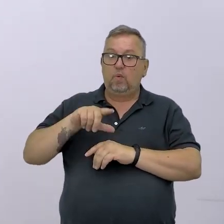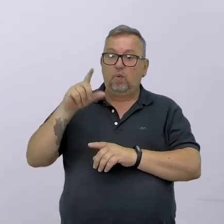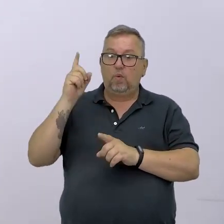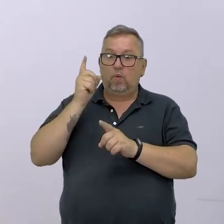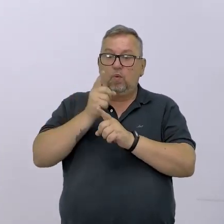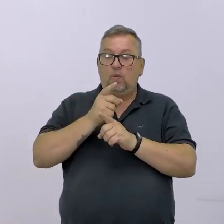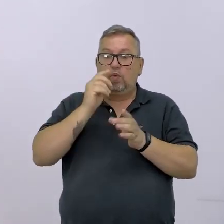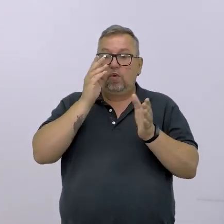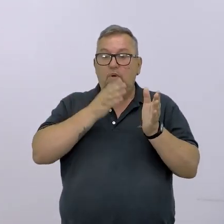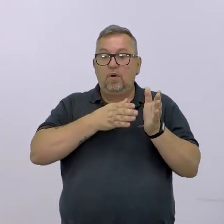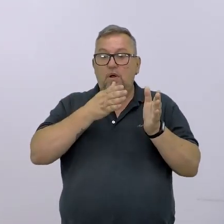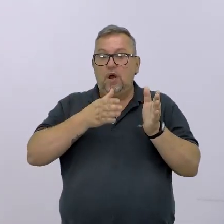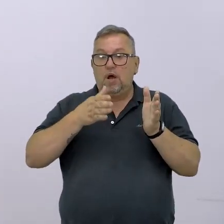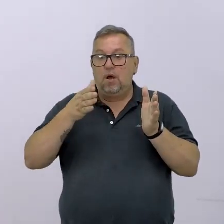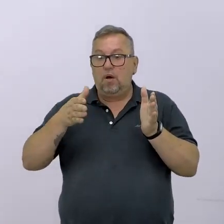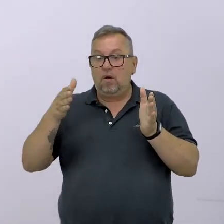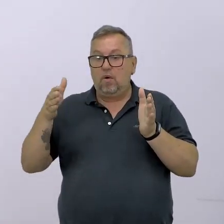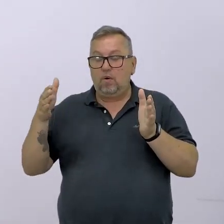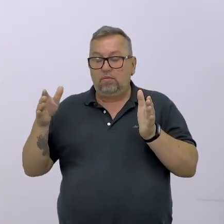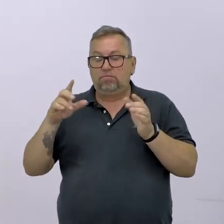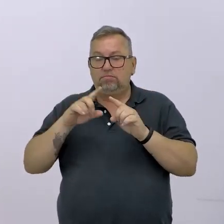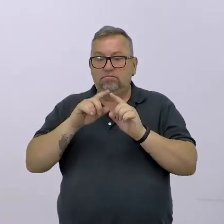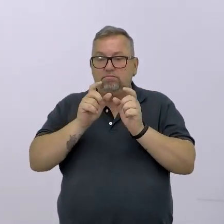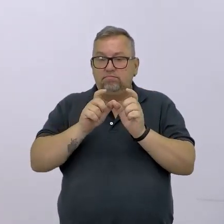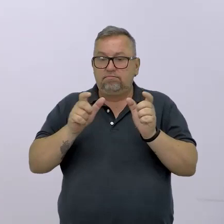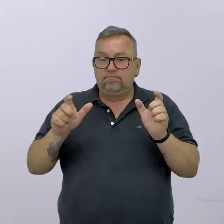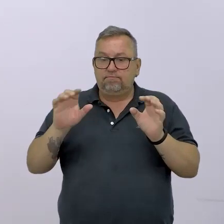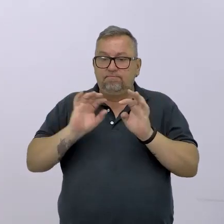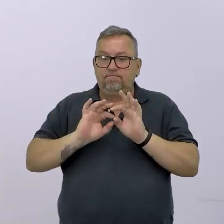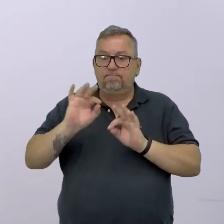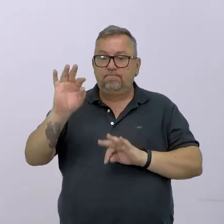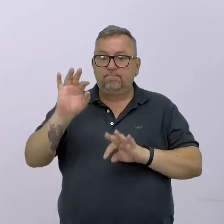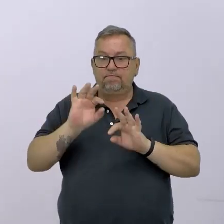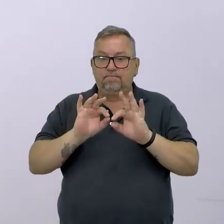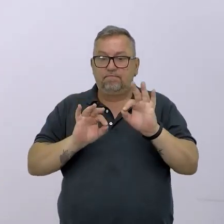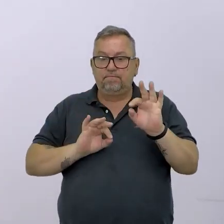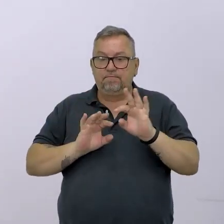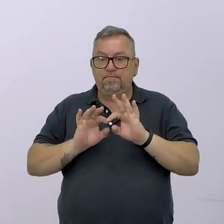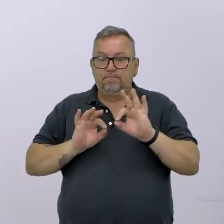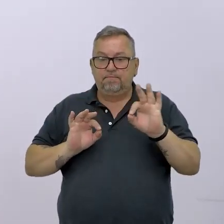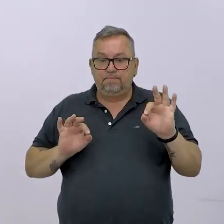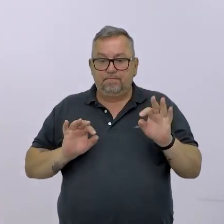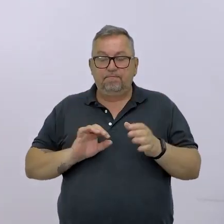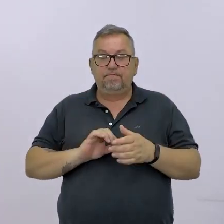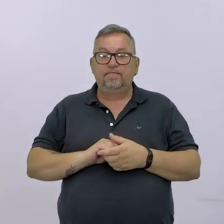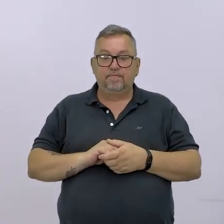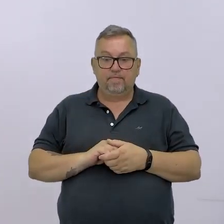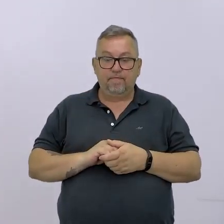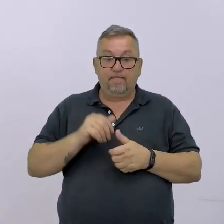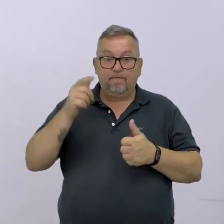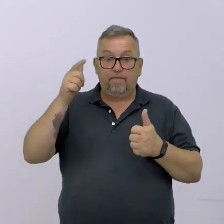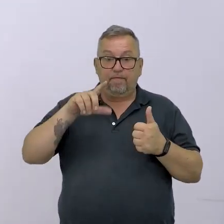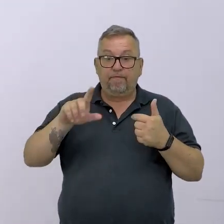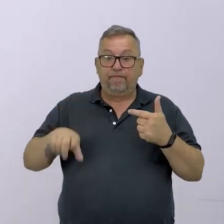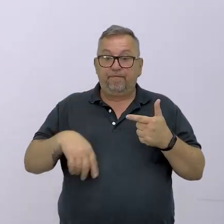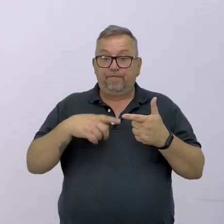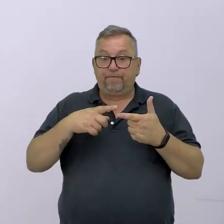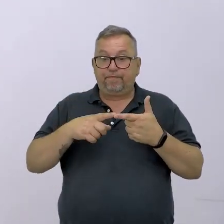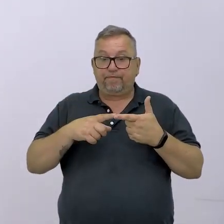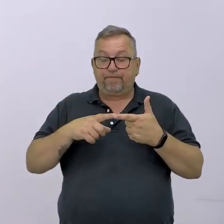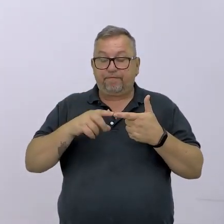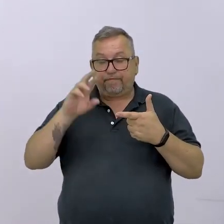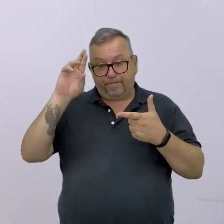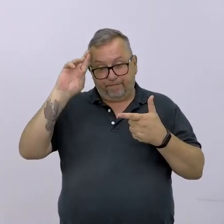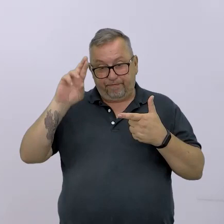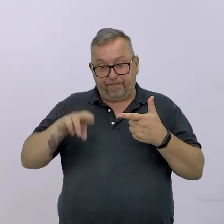a ordem, a proporção, a medida nas coisas mesmas. E a outra dimensão dessa